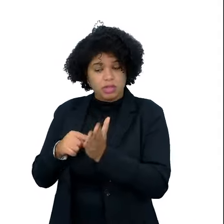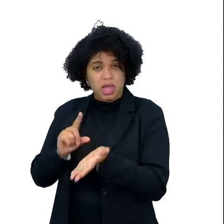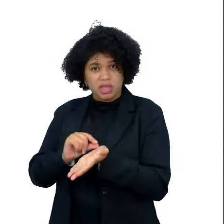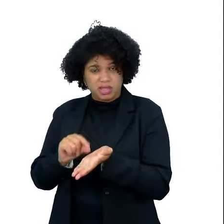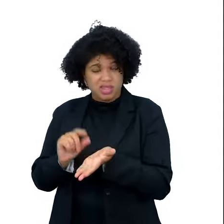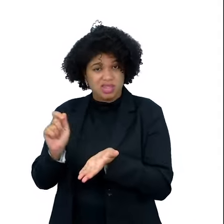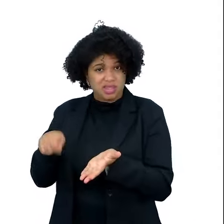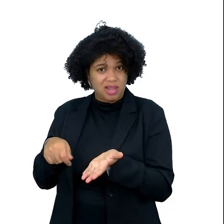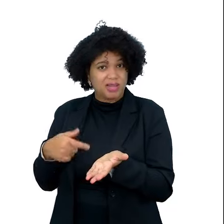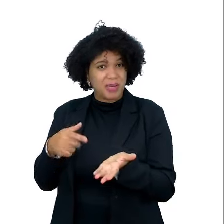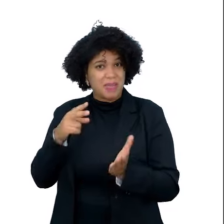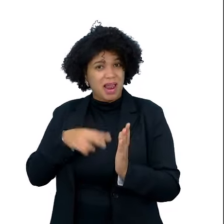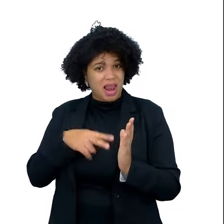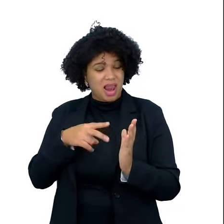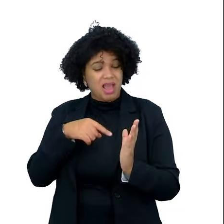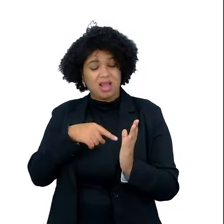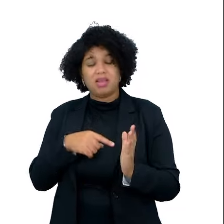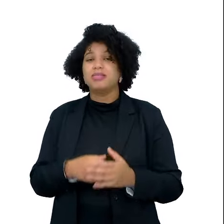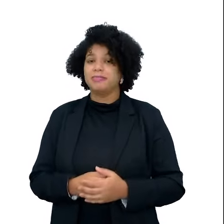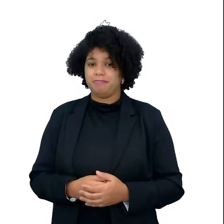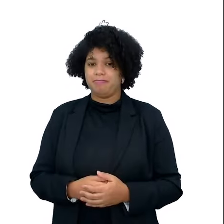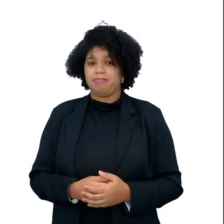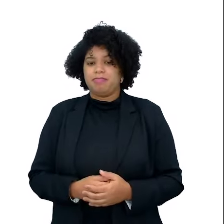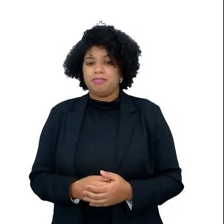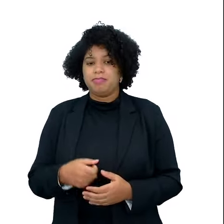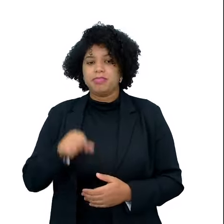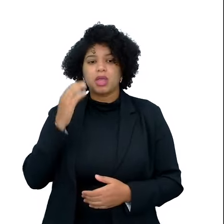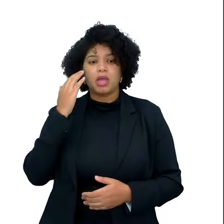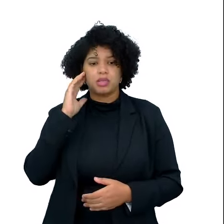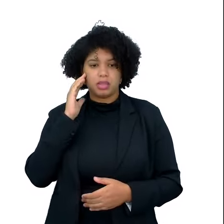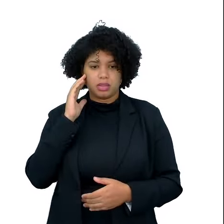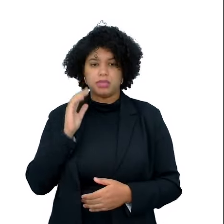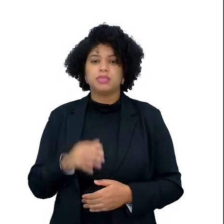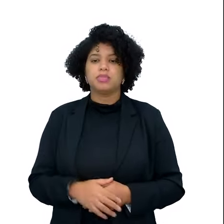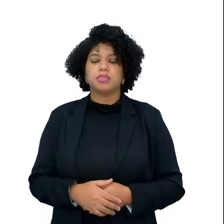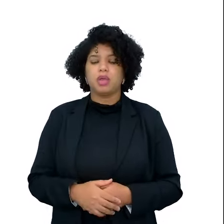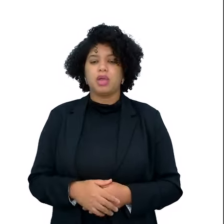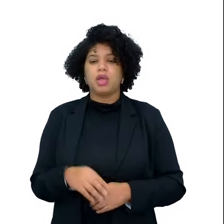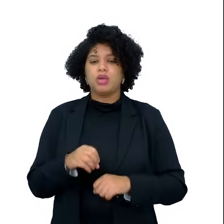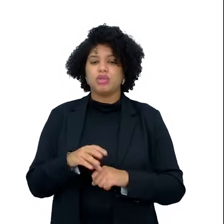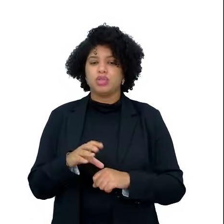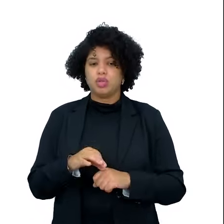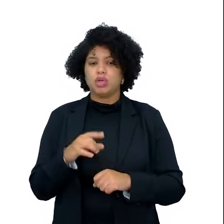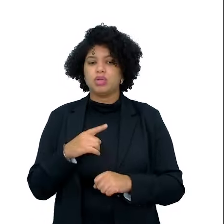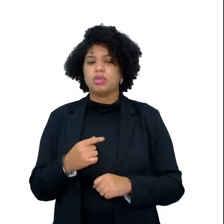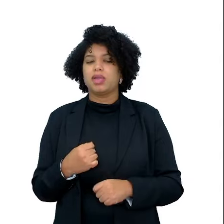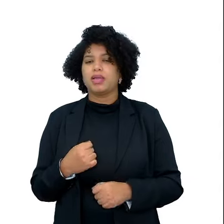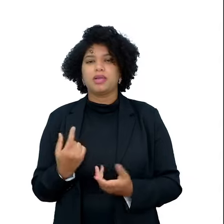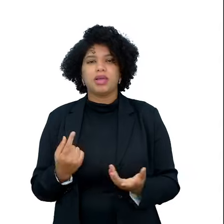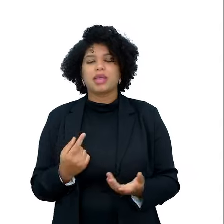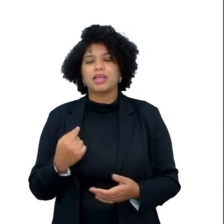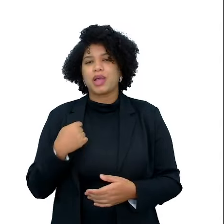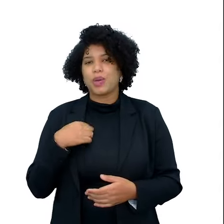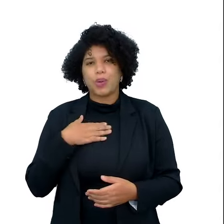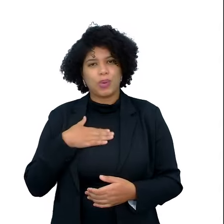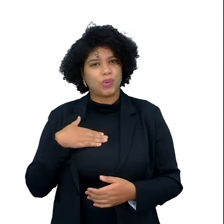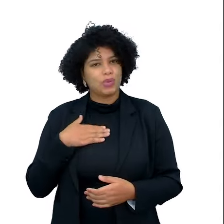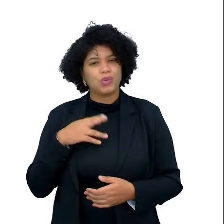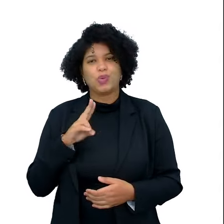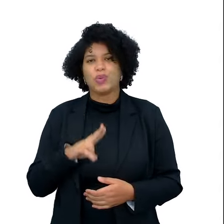para a leitura daquele material. Então, aqui eu trago como sugestão um artigo que eu utilizo, que eu